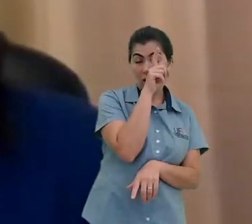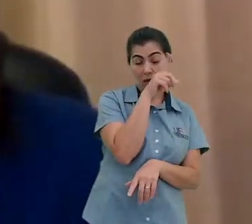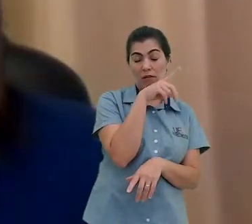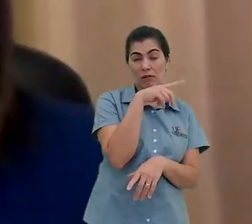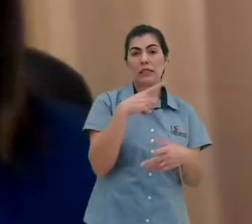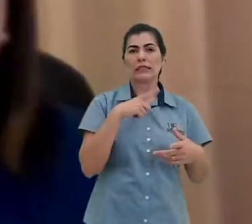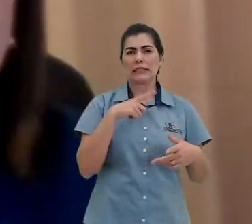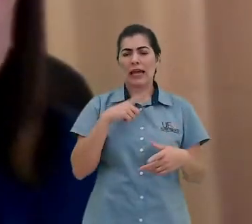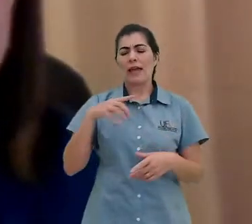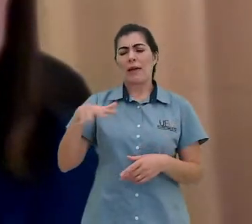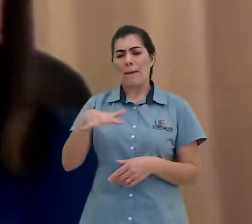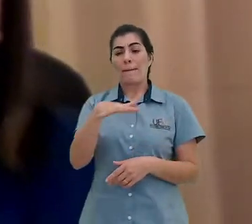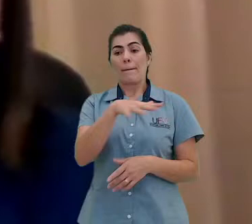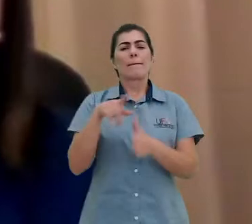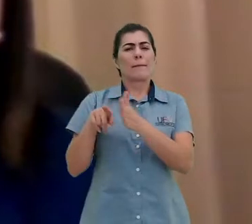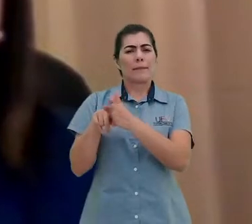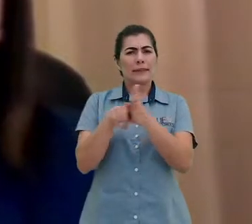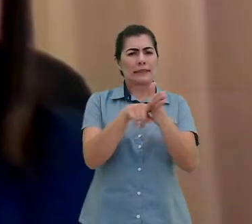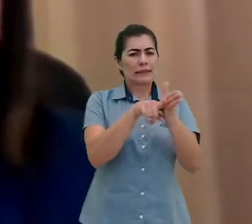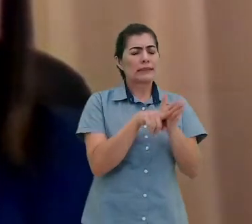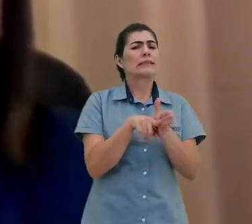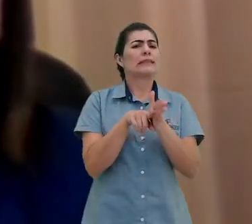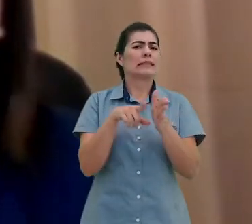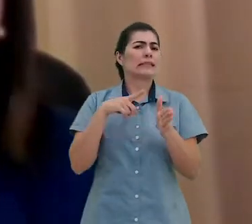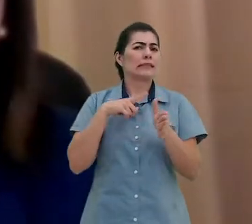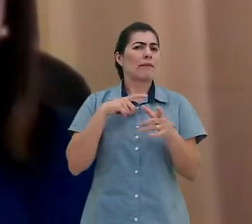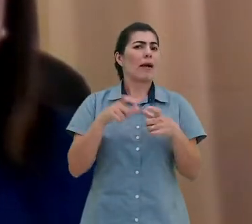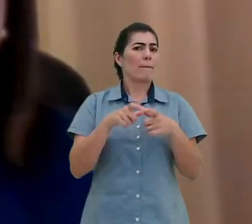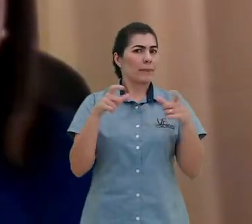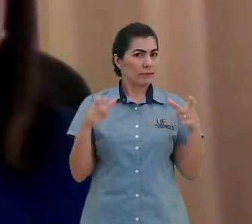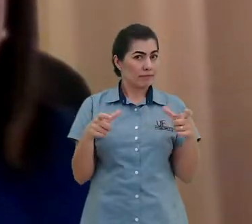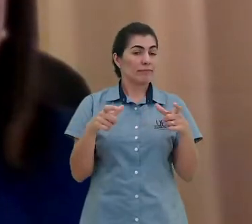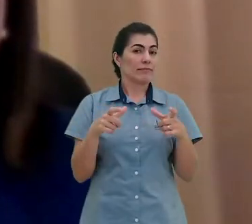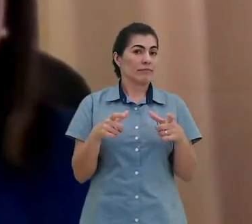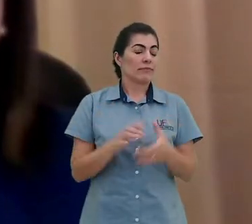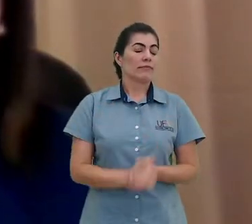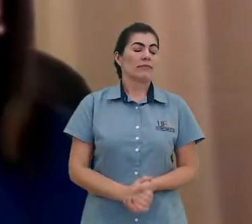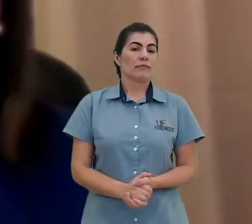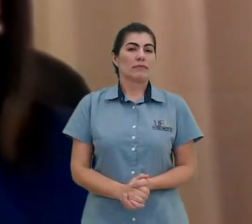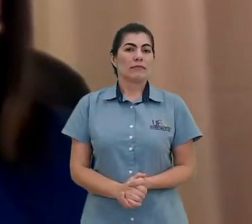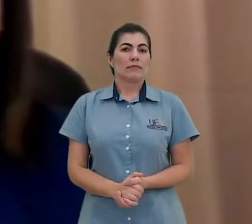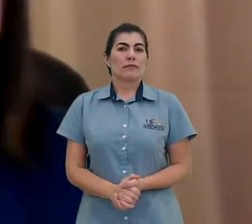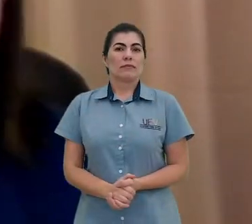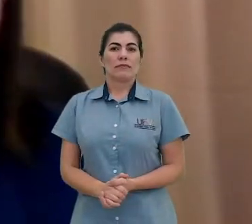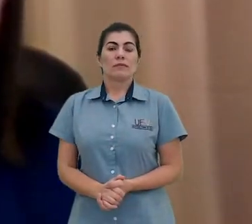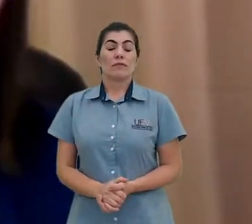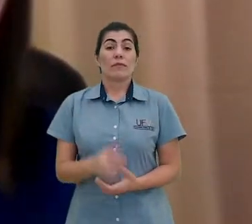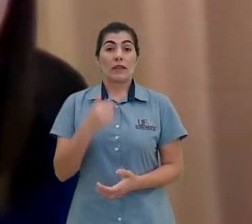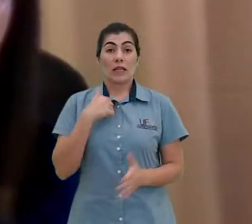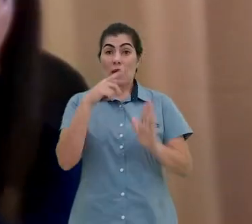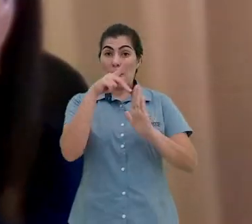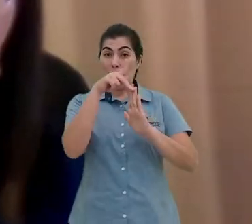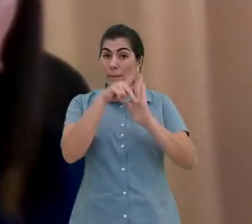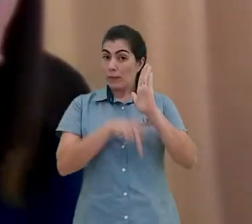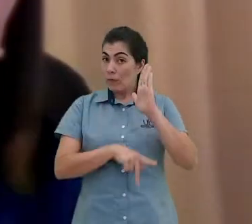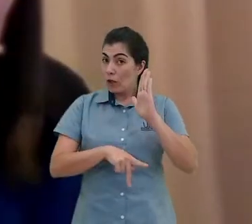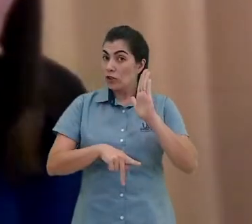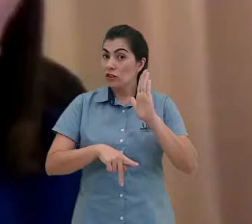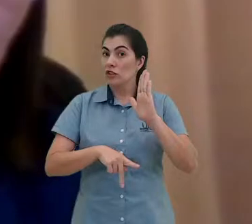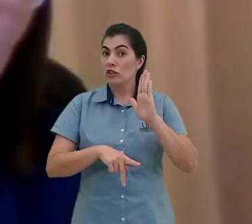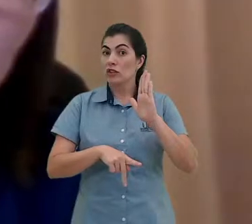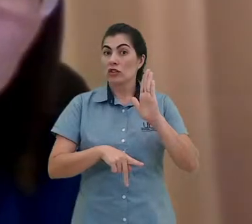pesquisas nessa área são mais abrangentes. É claro que a gente vê, por exemplo, projetos gigantescos